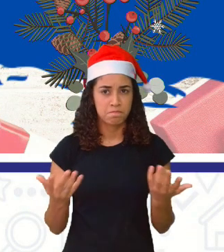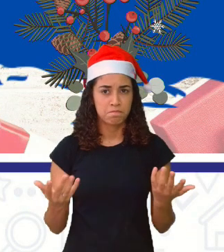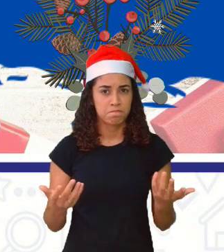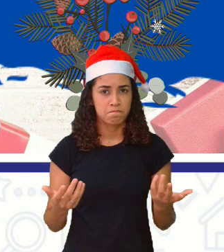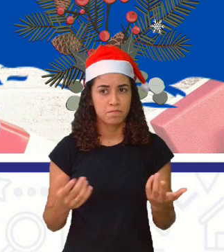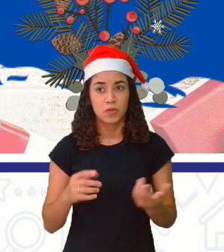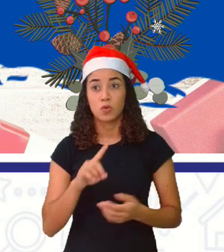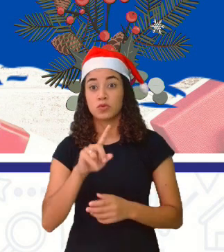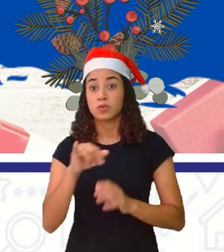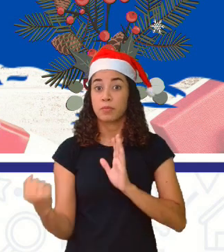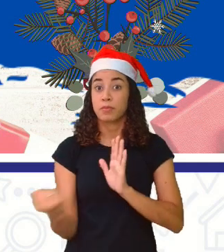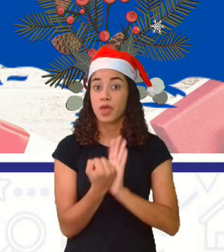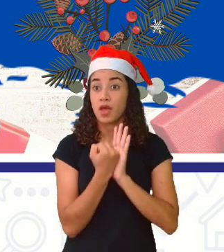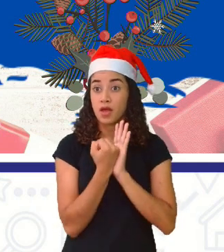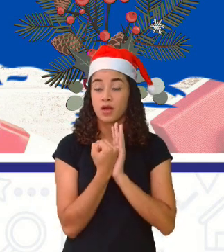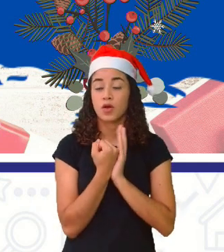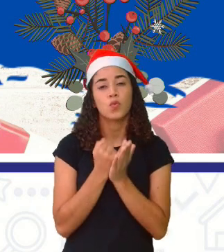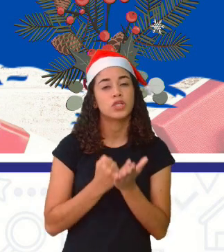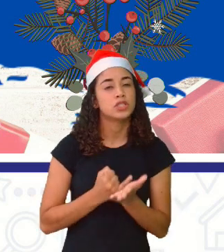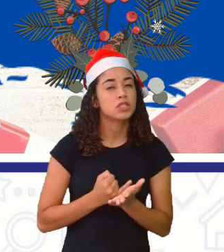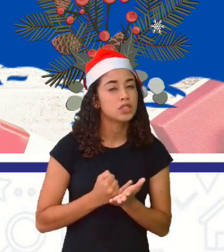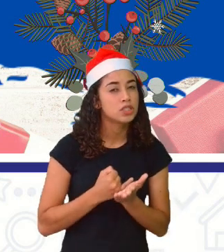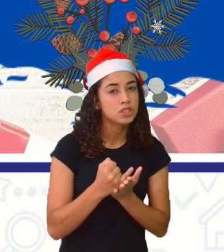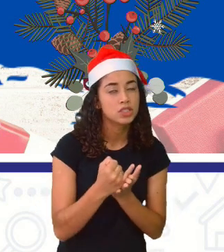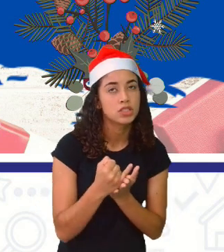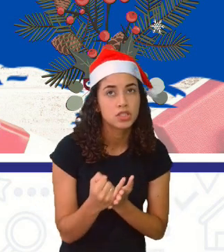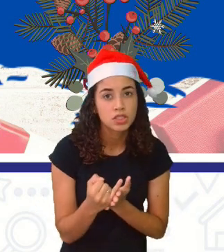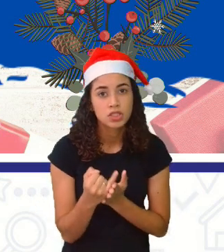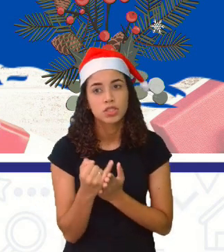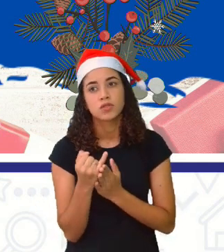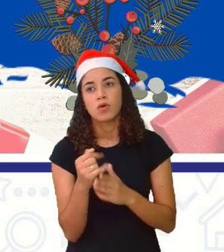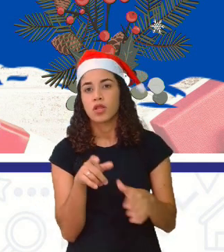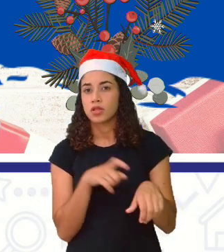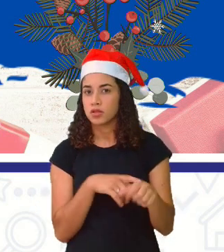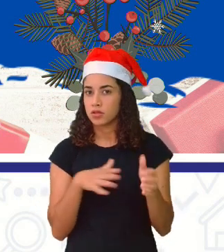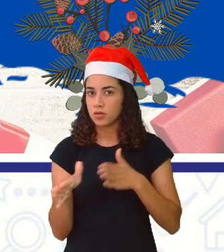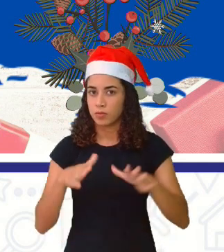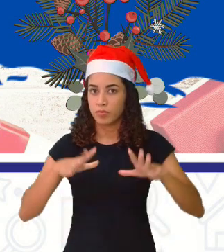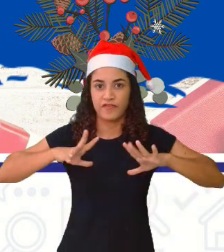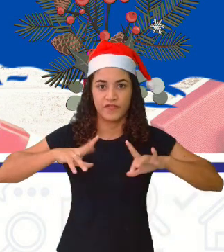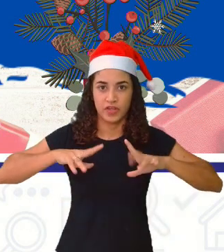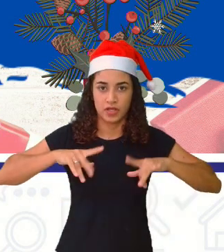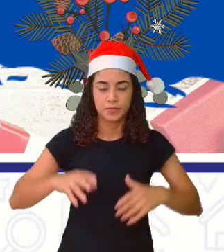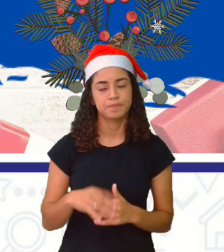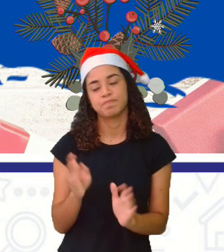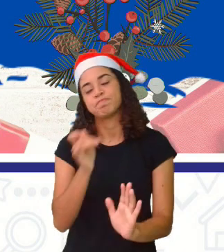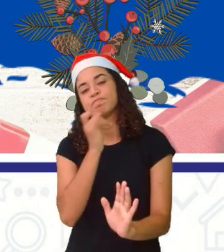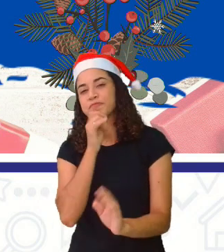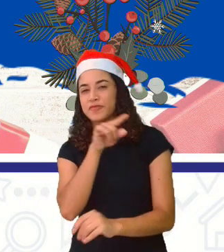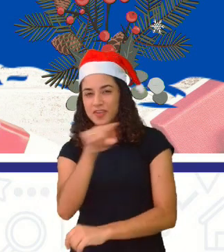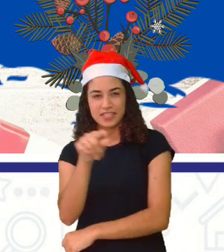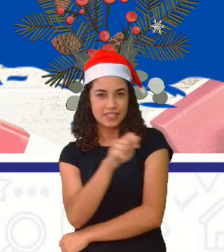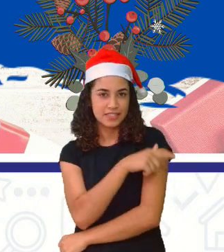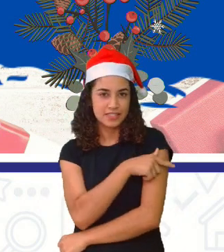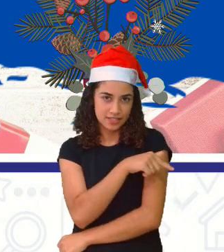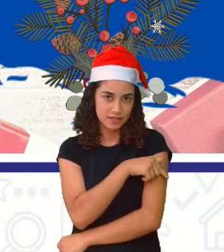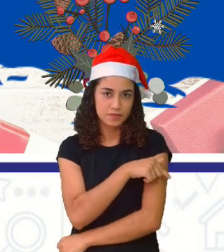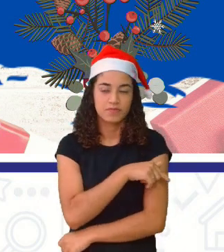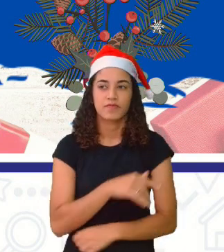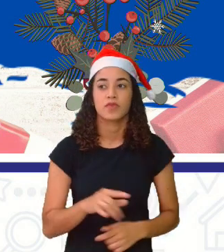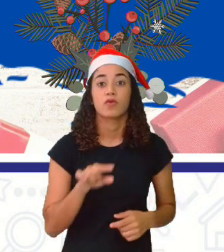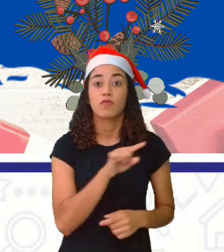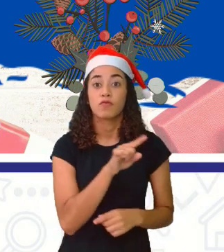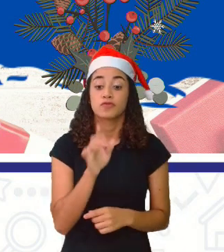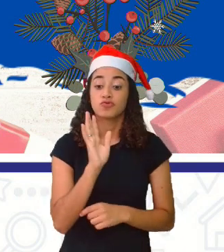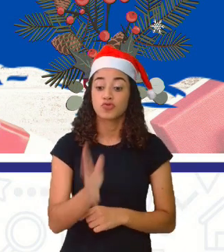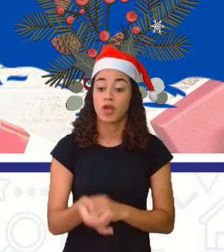que marca aí, ó, o início, né, da temporada de férias, por exemplo. Aí vocês do 7º ano, vocês